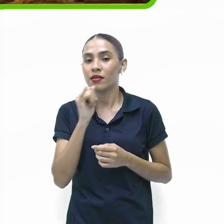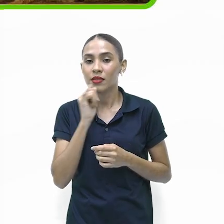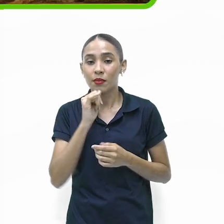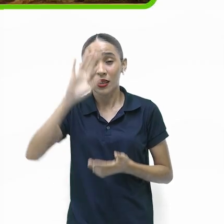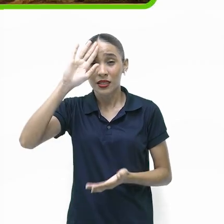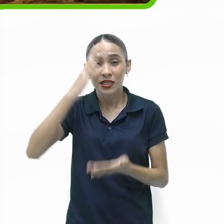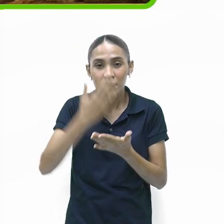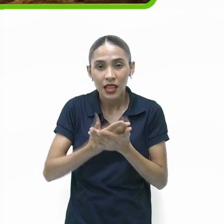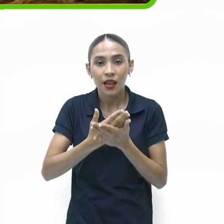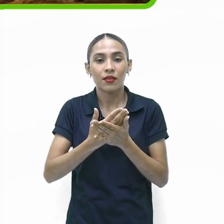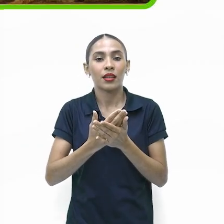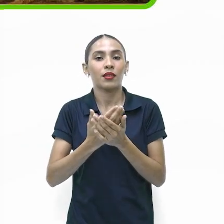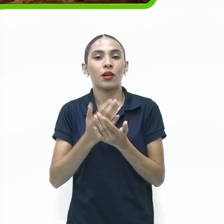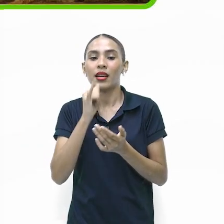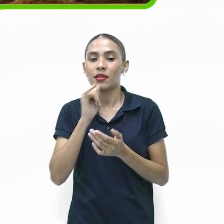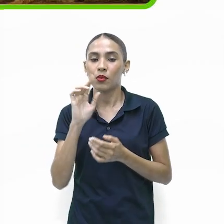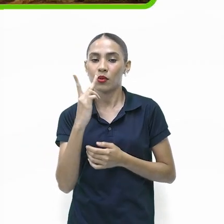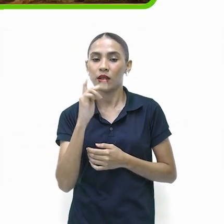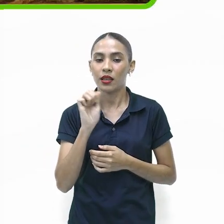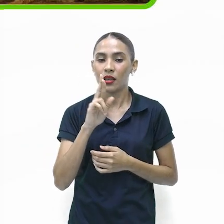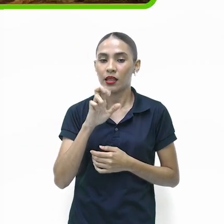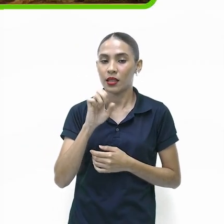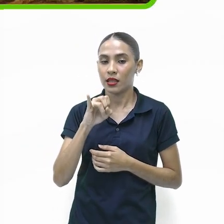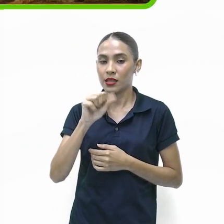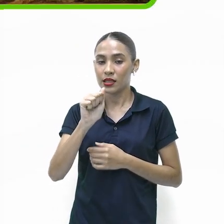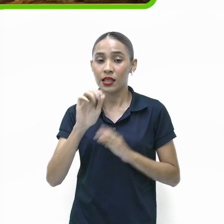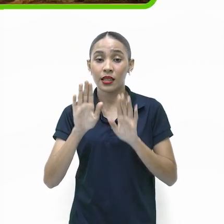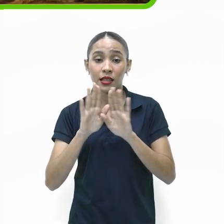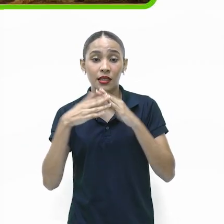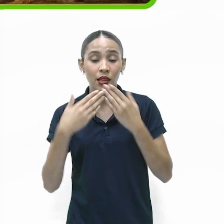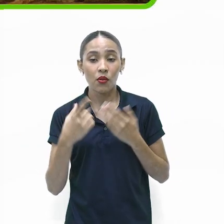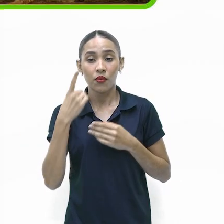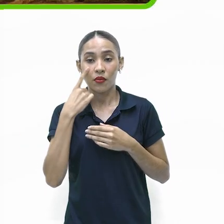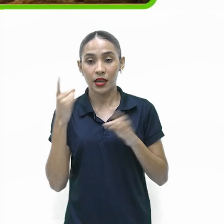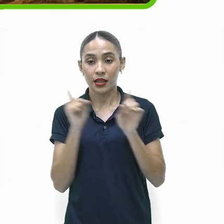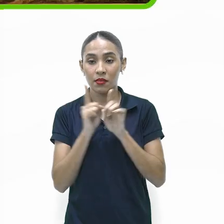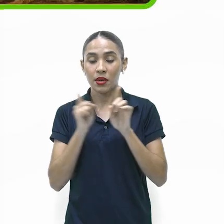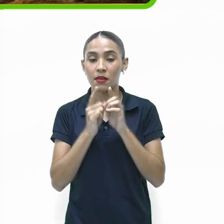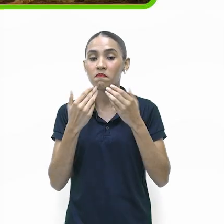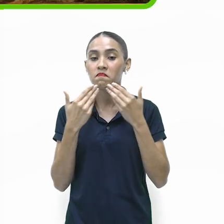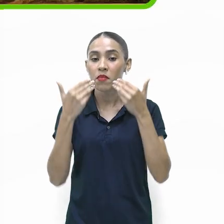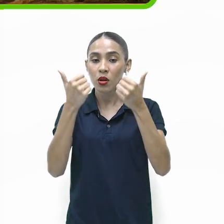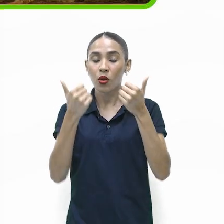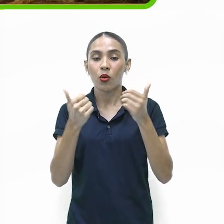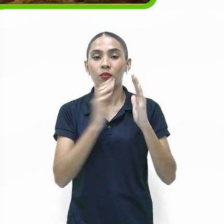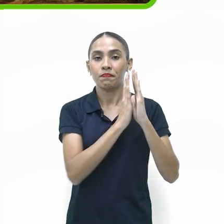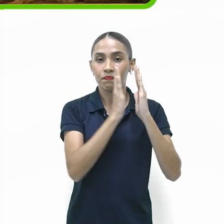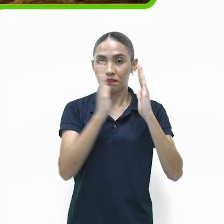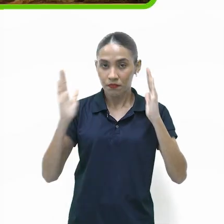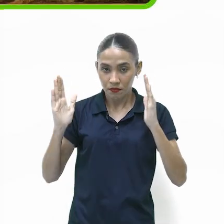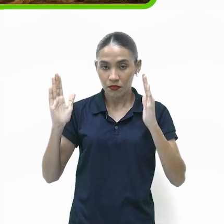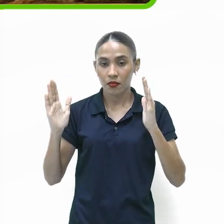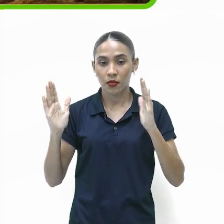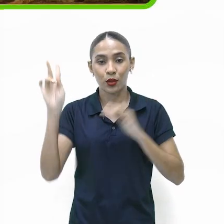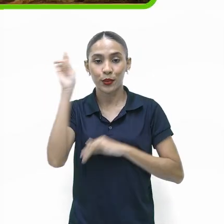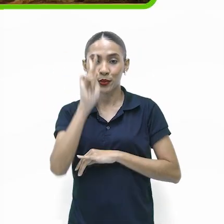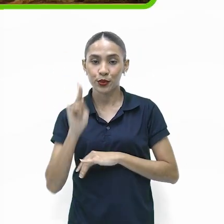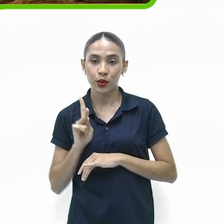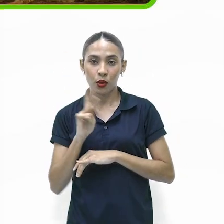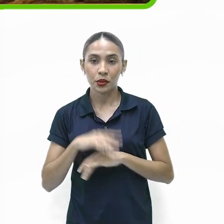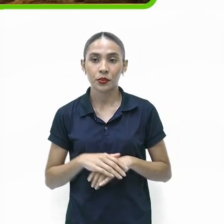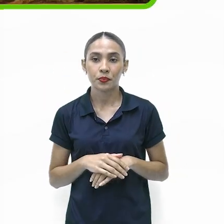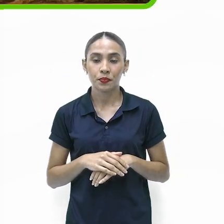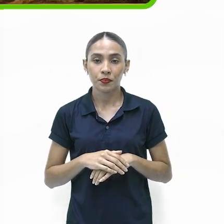Então ela era acreditada como uma heresia. Para a gente verificar melhor essa cronologia aí do